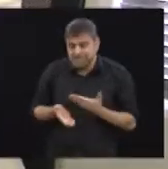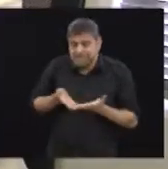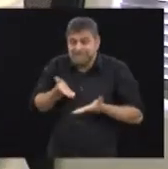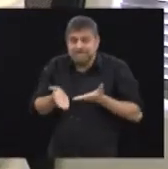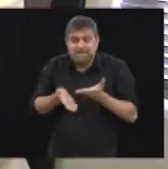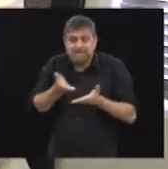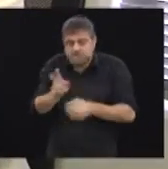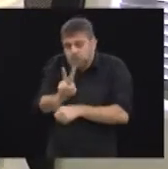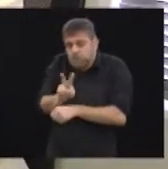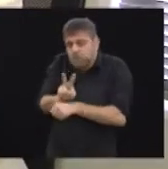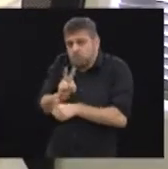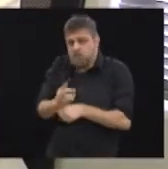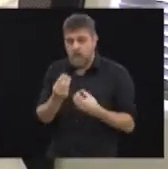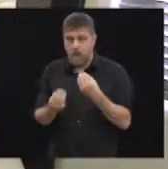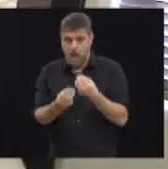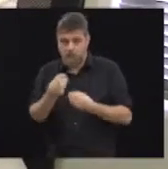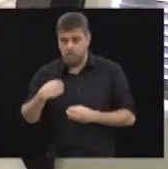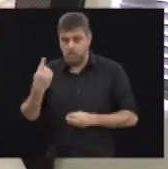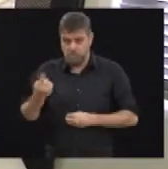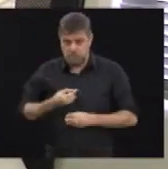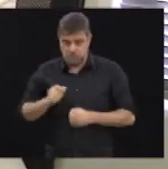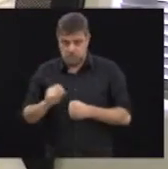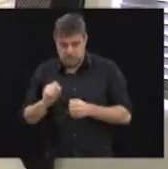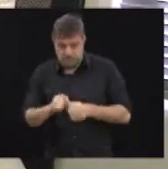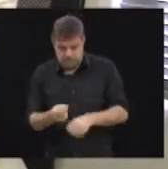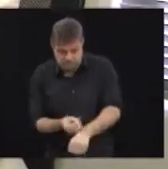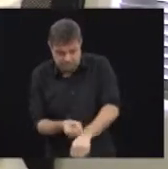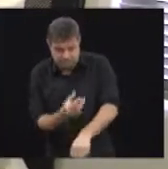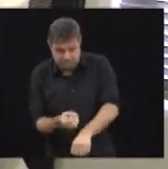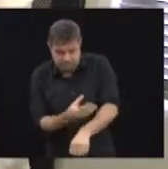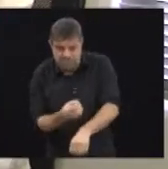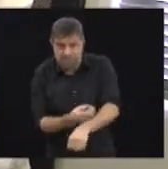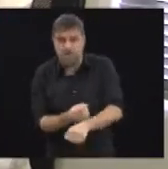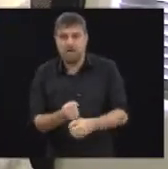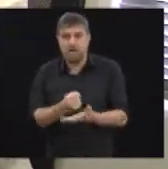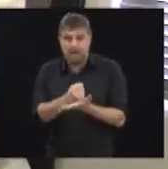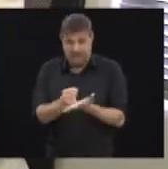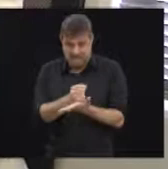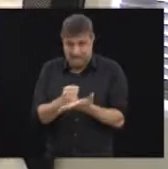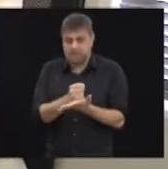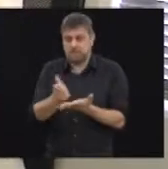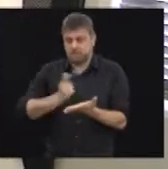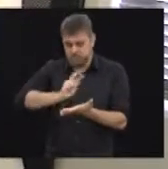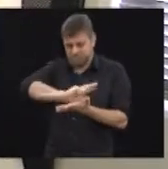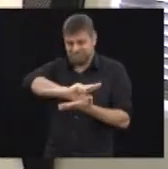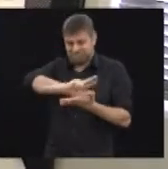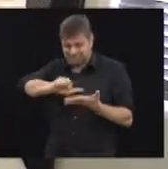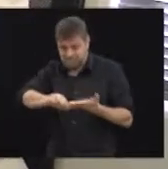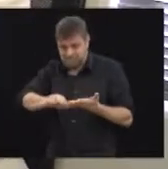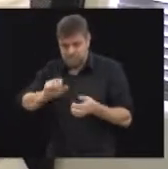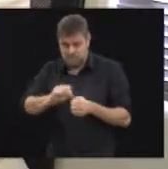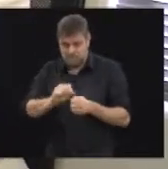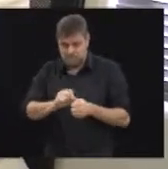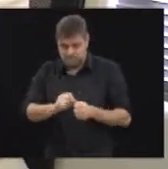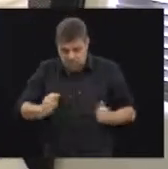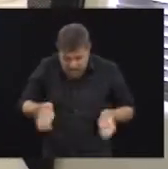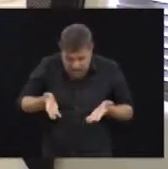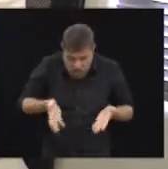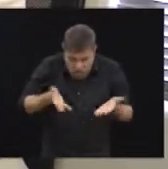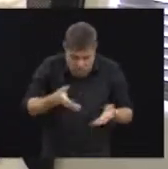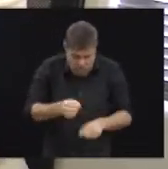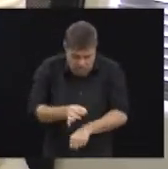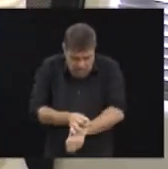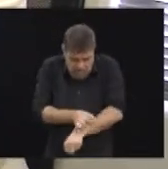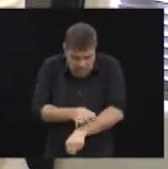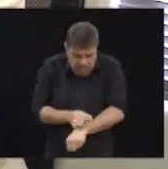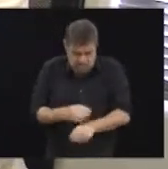E o tratamento fica por conta da gente estimular. Tem vários medicamentos para mandar um comando, falar,